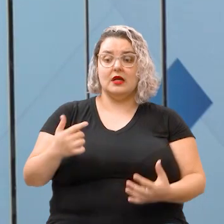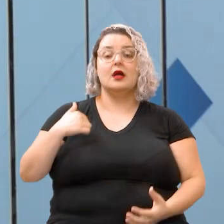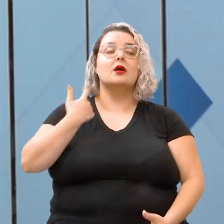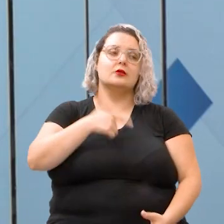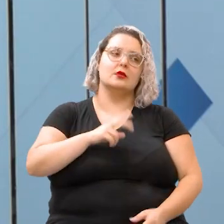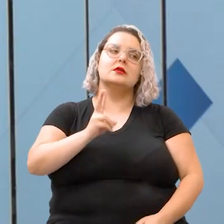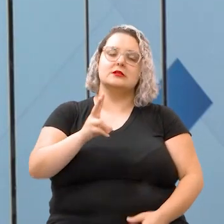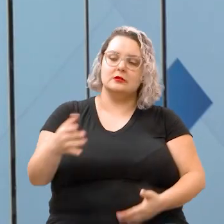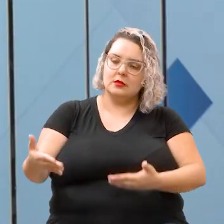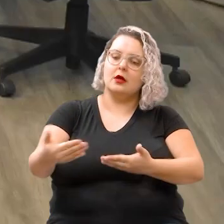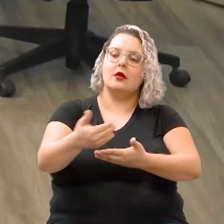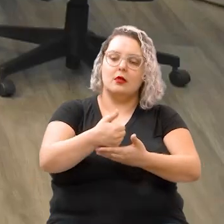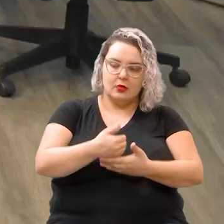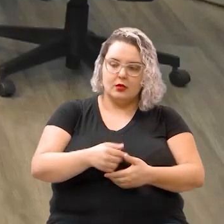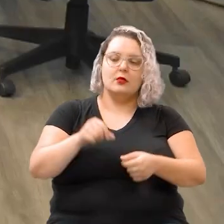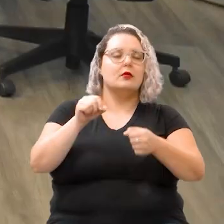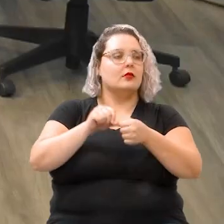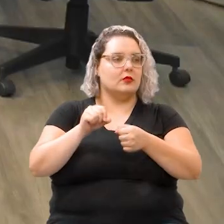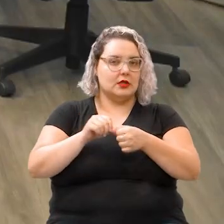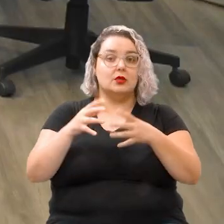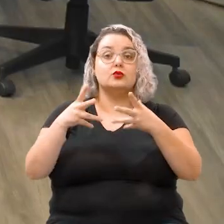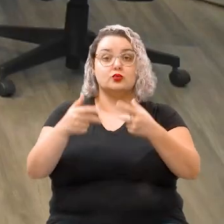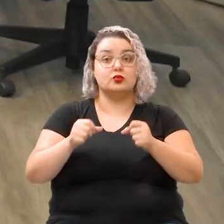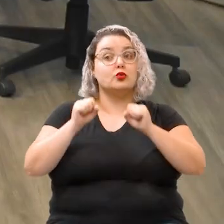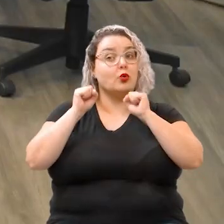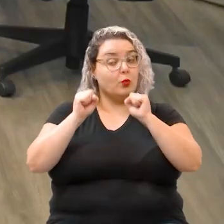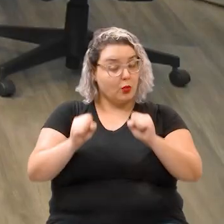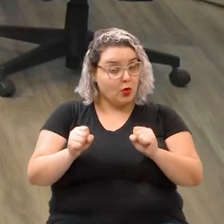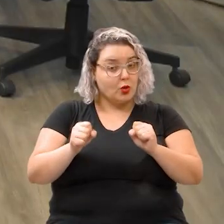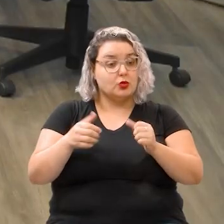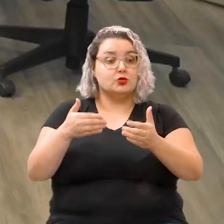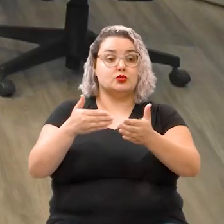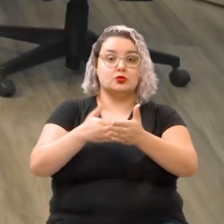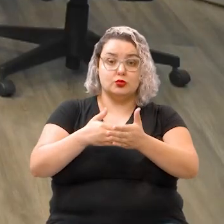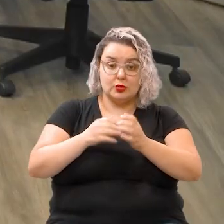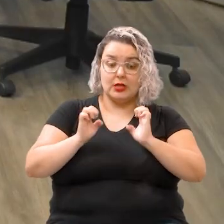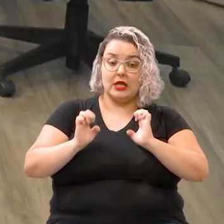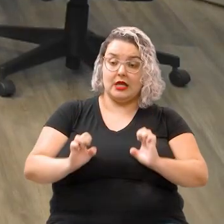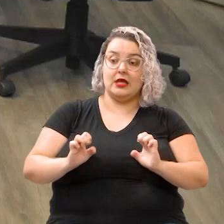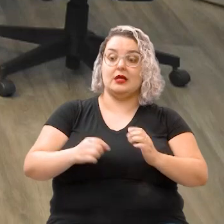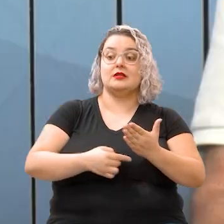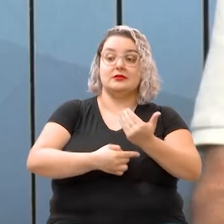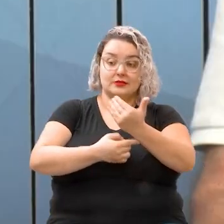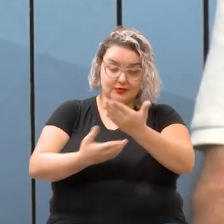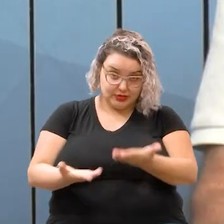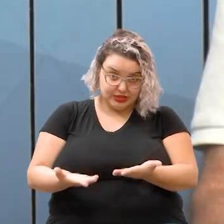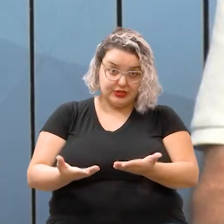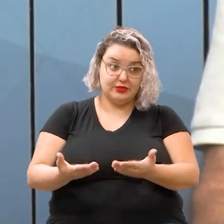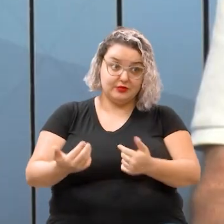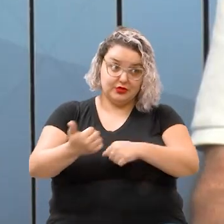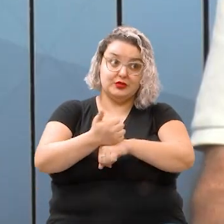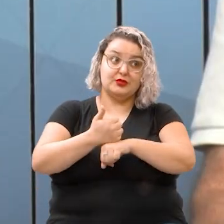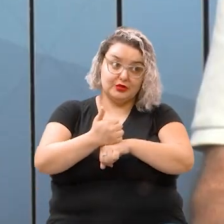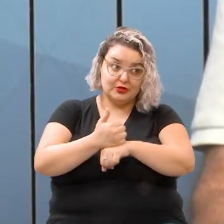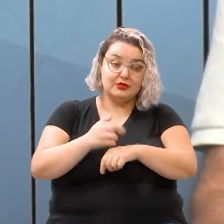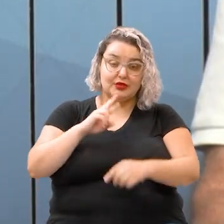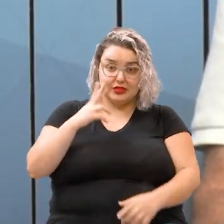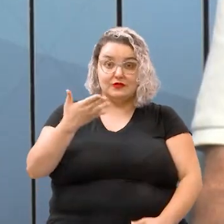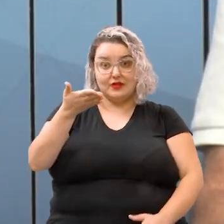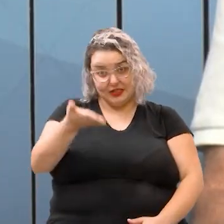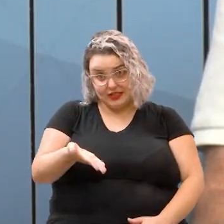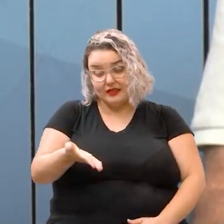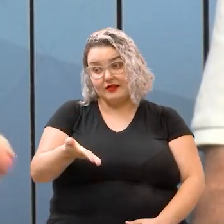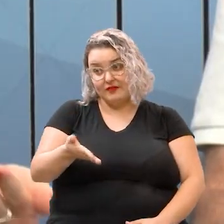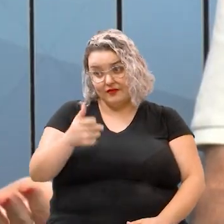sempre acolhe. O acolhimento a gente vai fazer aquilo que dá nos limites éticos e tecnológicos para o dentista resolver ali, ele vai